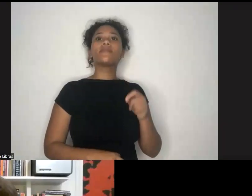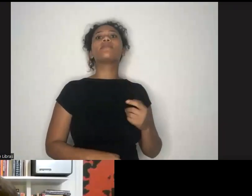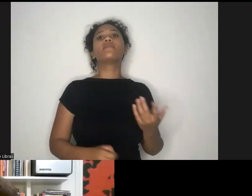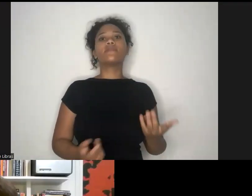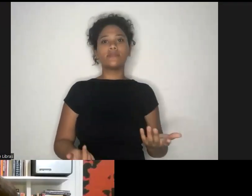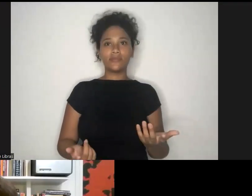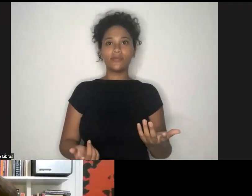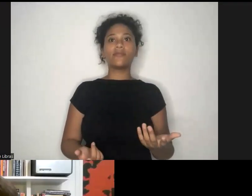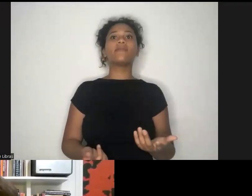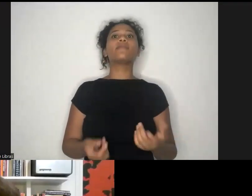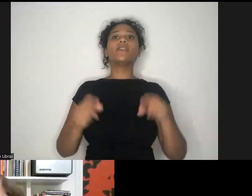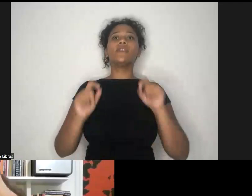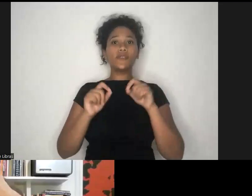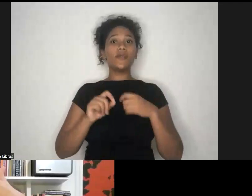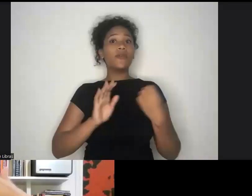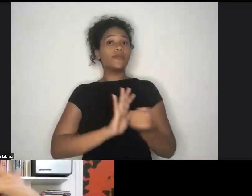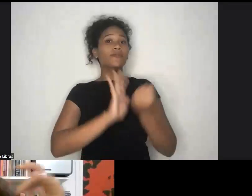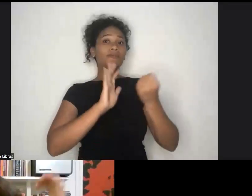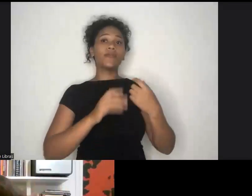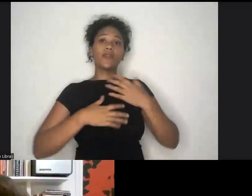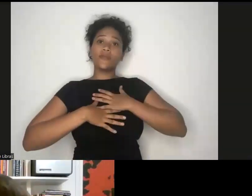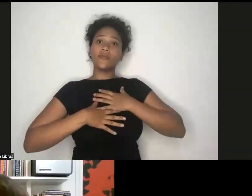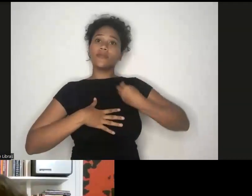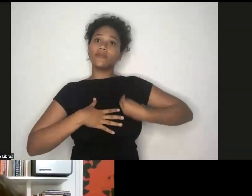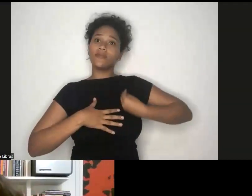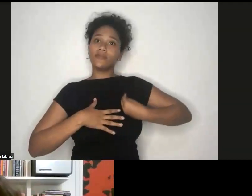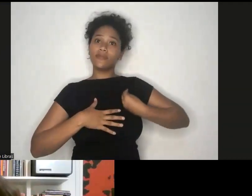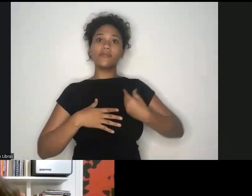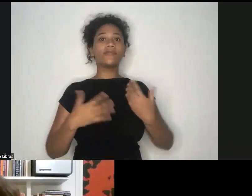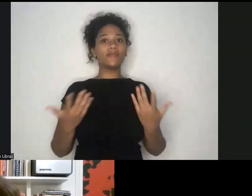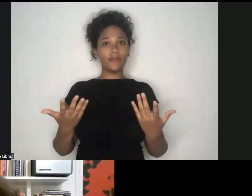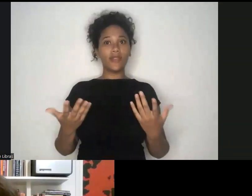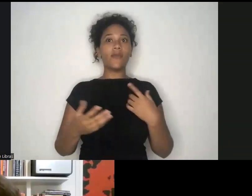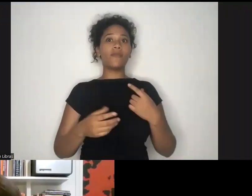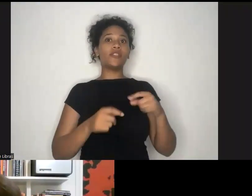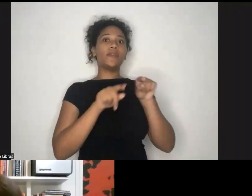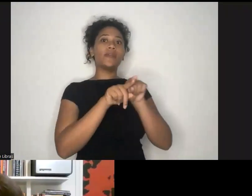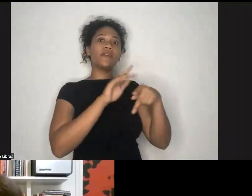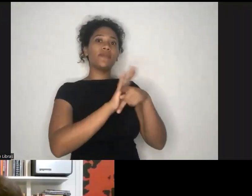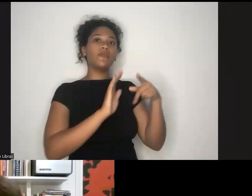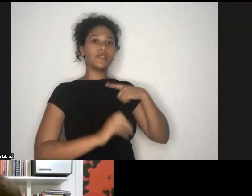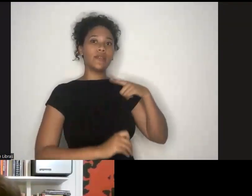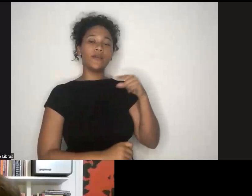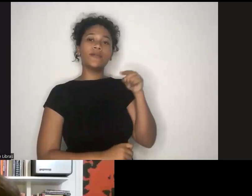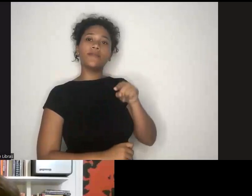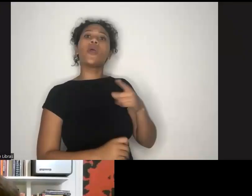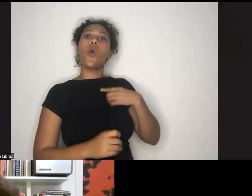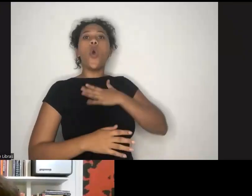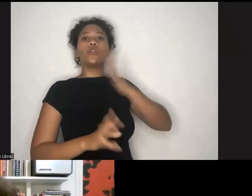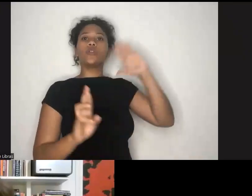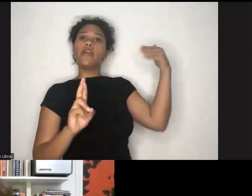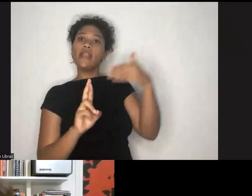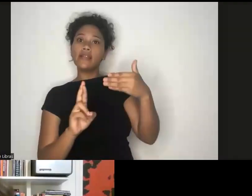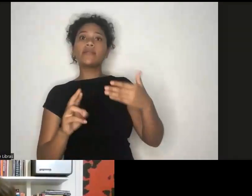porque elas me impactam muito então por exemplo quando eu tô num projeto e eu não tô eu não posso ver uma referência eu